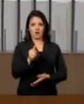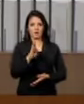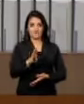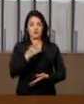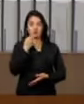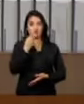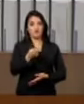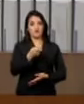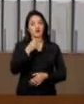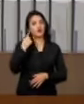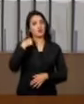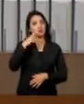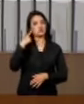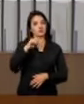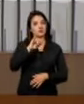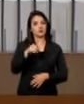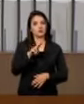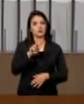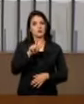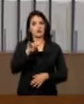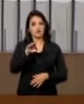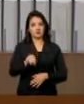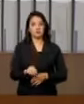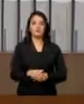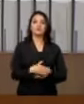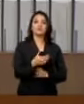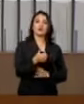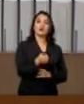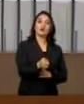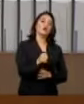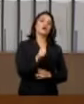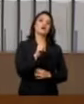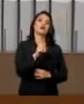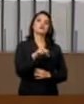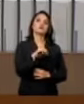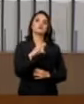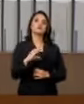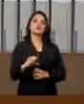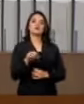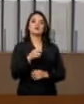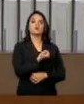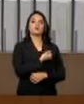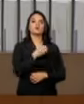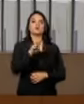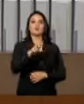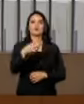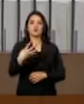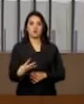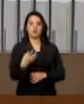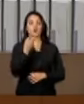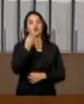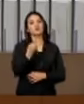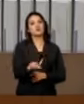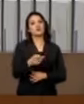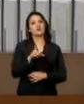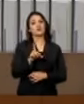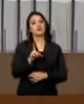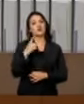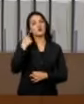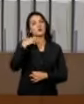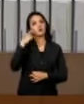Breda. Na ação declaratória de constitucionalidade 54, pelo requerente, falará o doutor Fábio Tofik